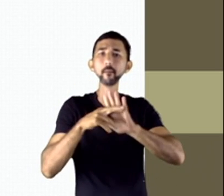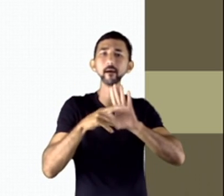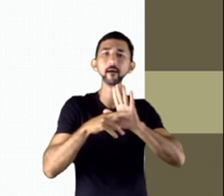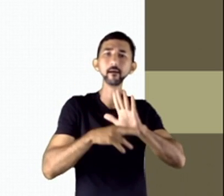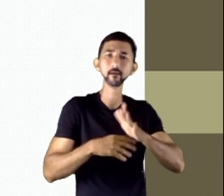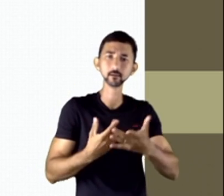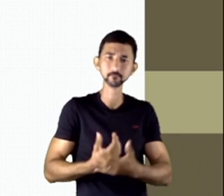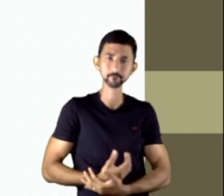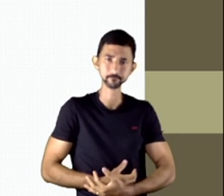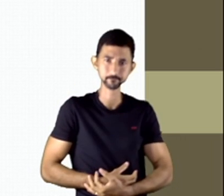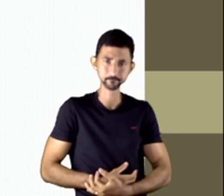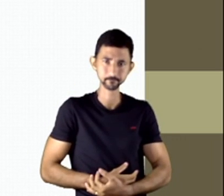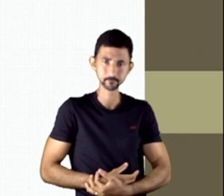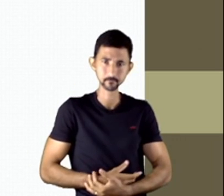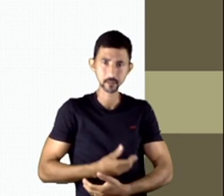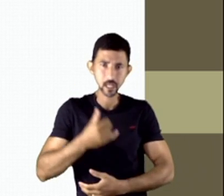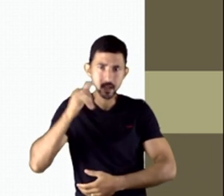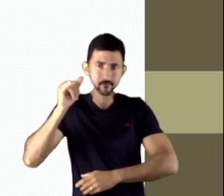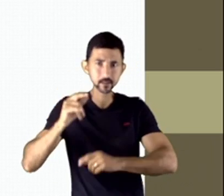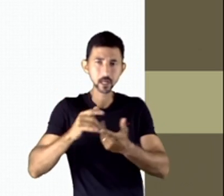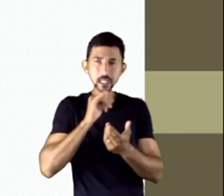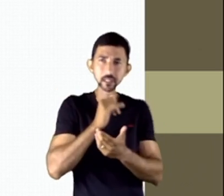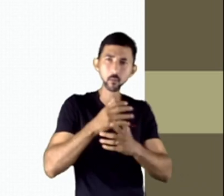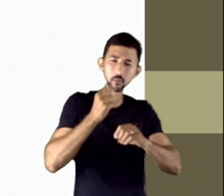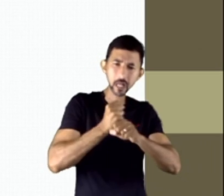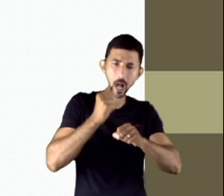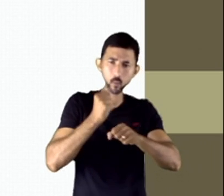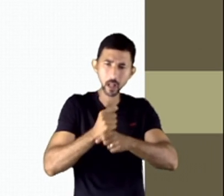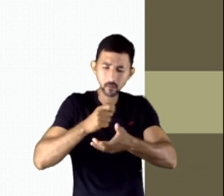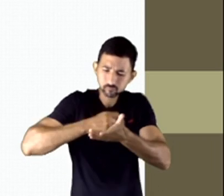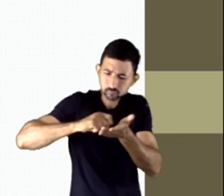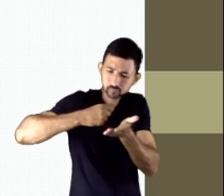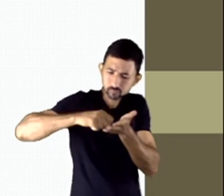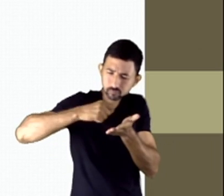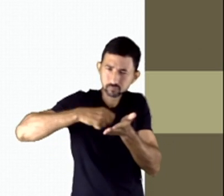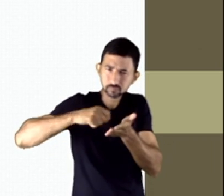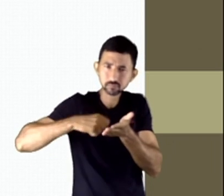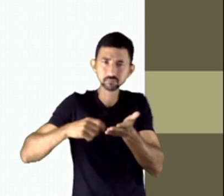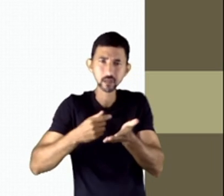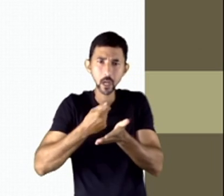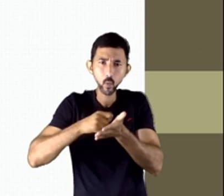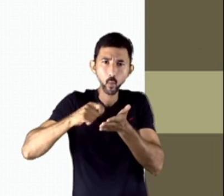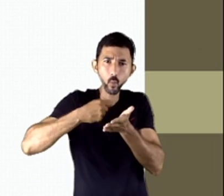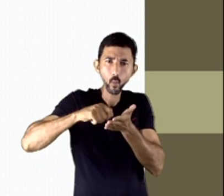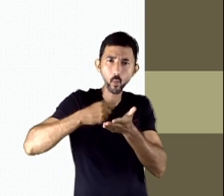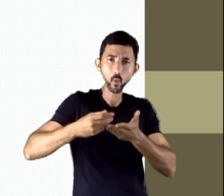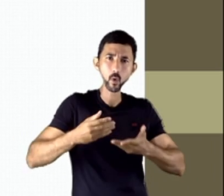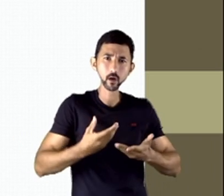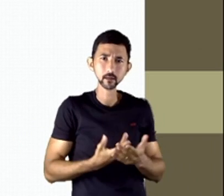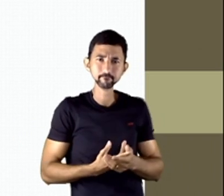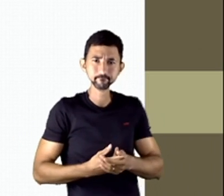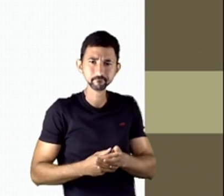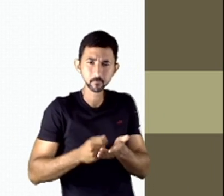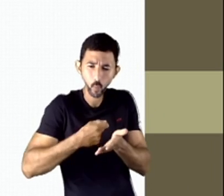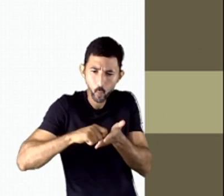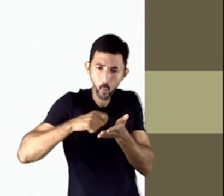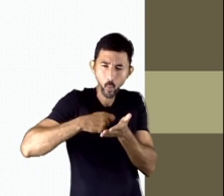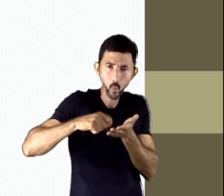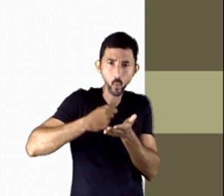regra? Para eu evitar de estar fazendo lá na munheca, né? Estar fazendo um trabalho